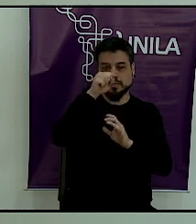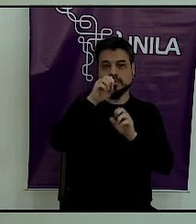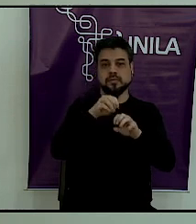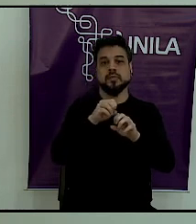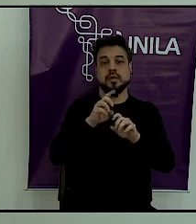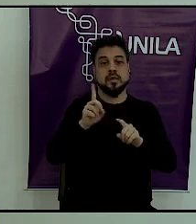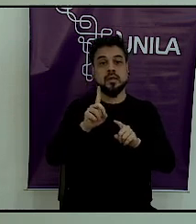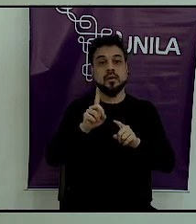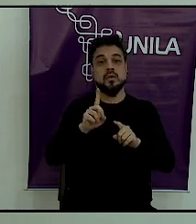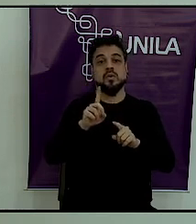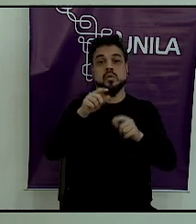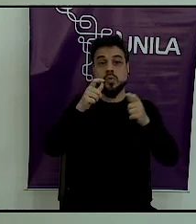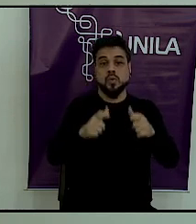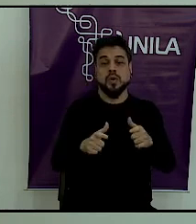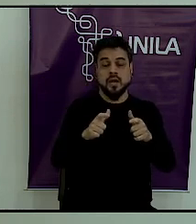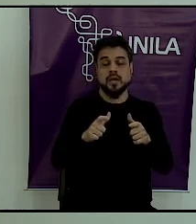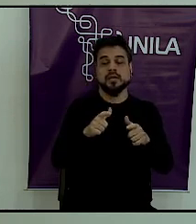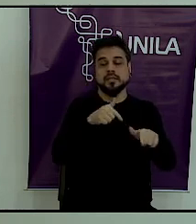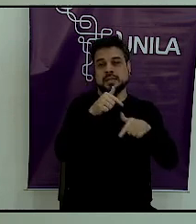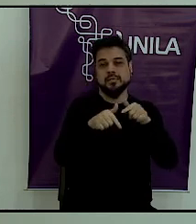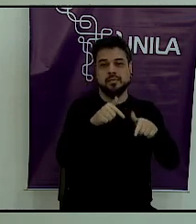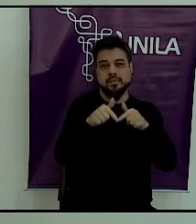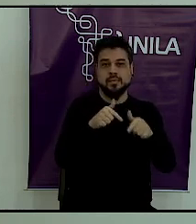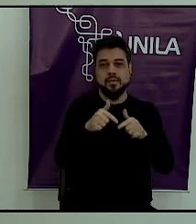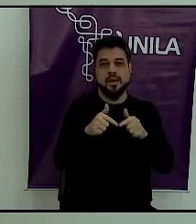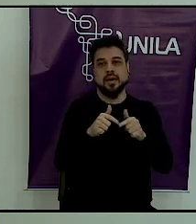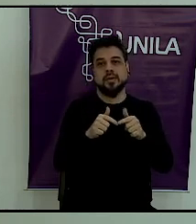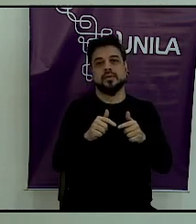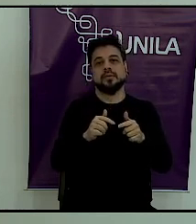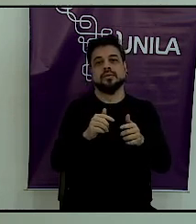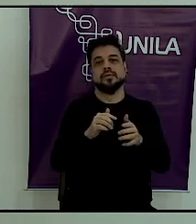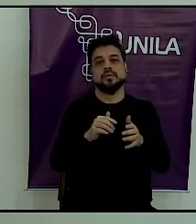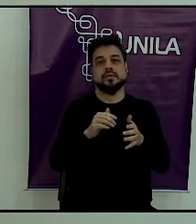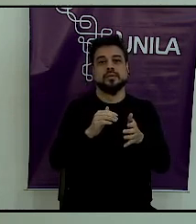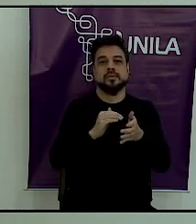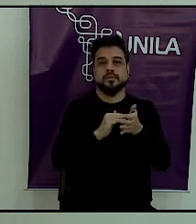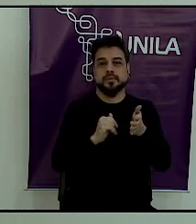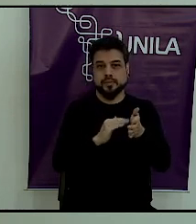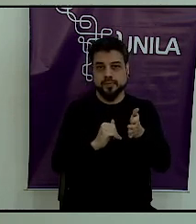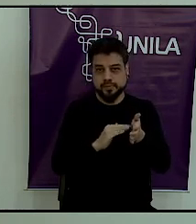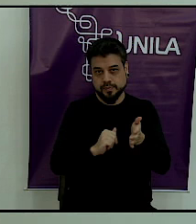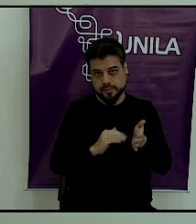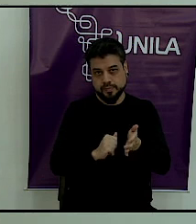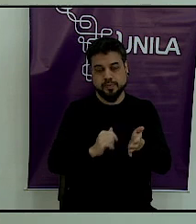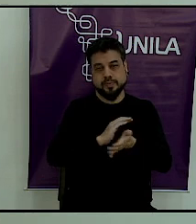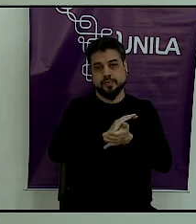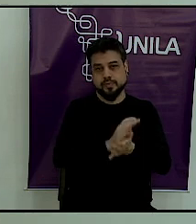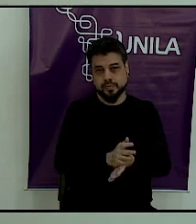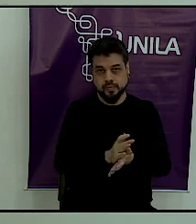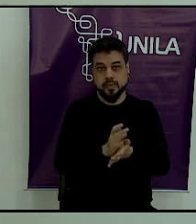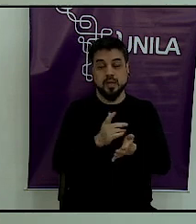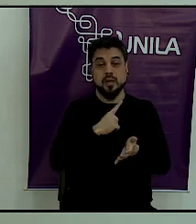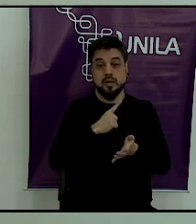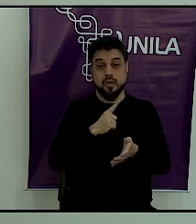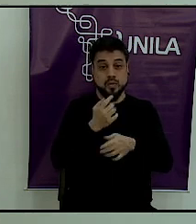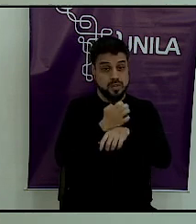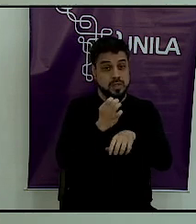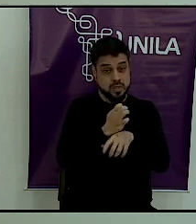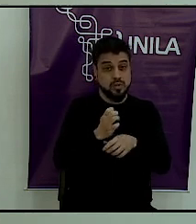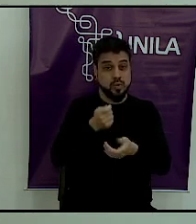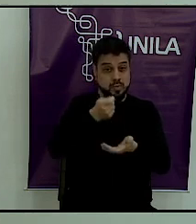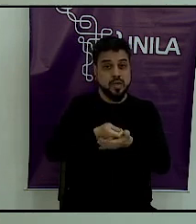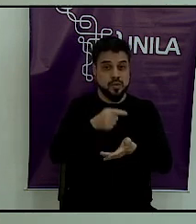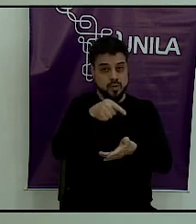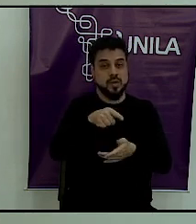trabalho precarizado, como vem sendo tratado historicamente aí a questão do estágio não obrigatório e também